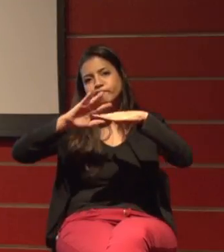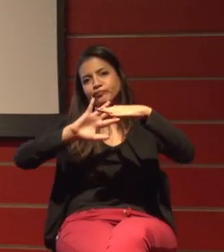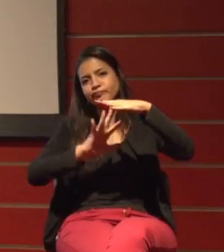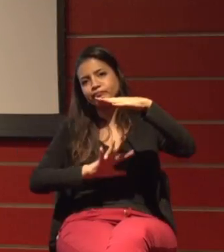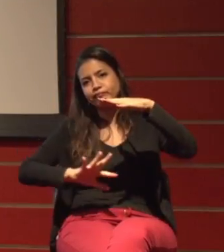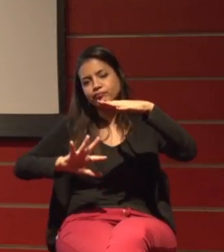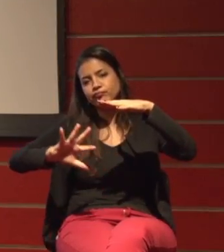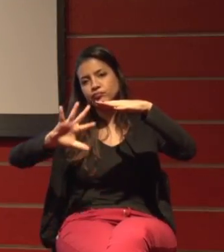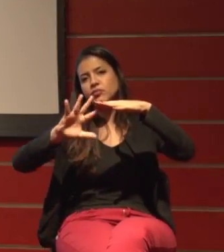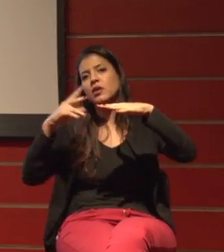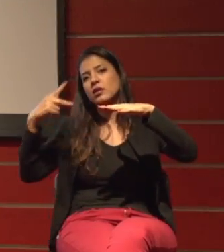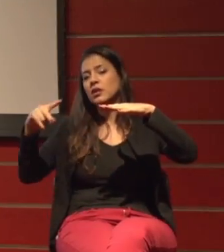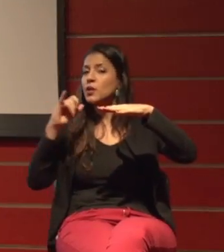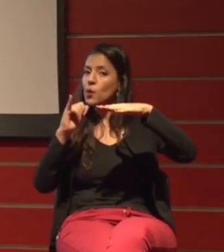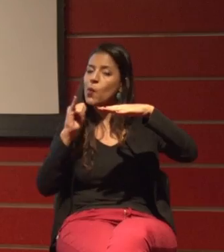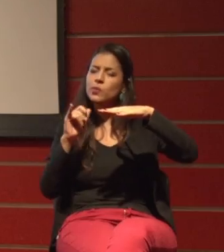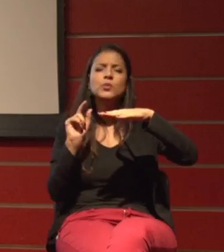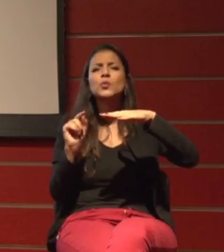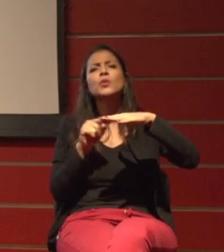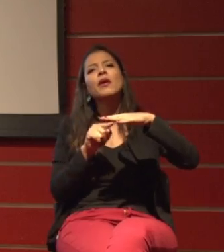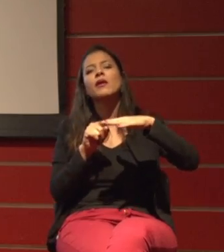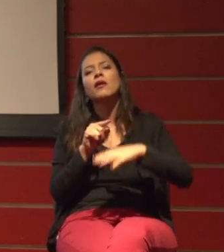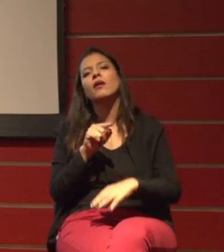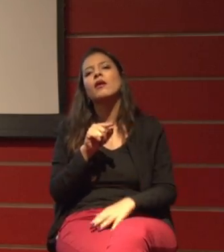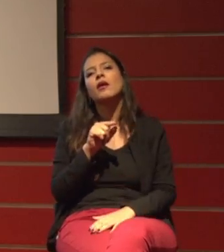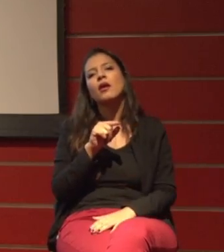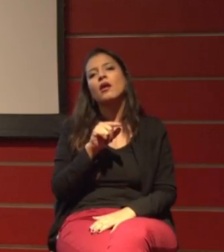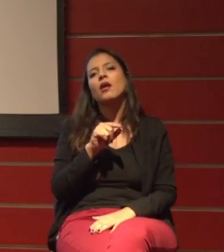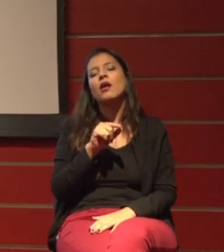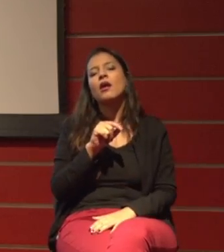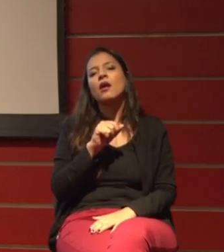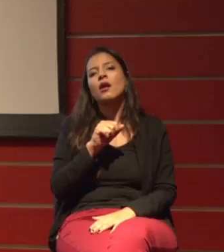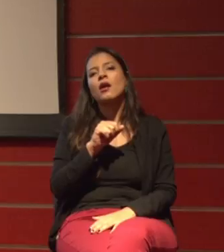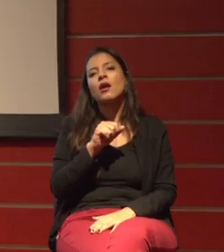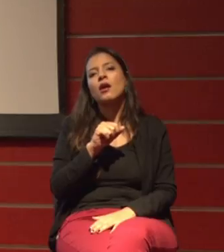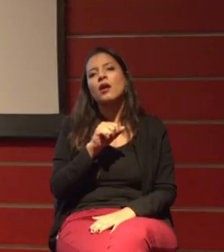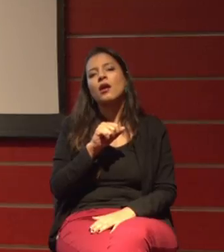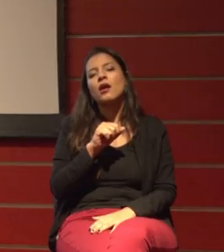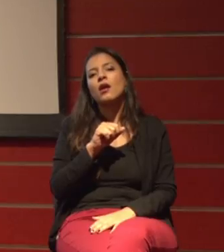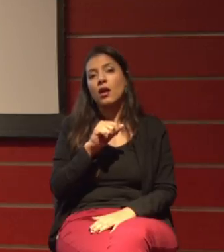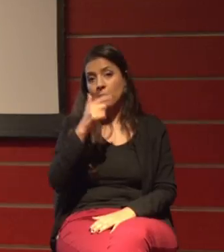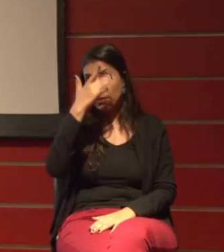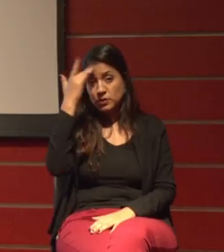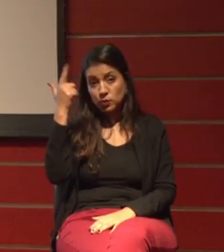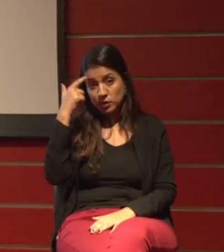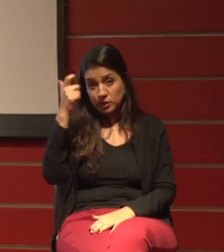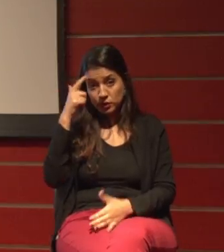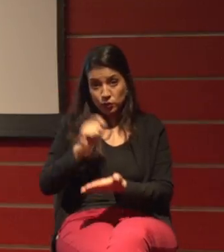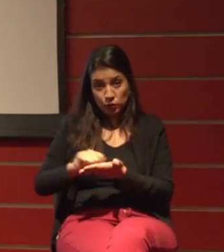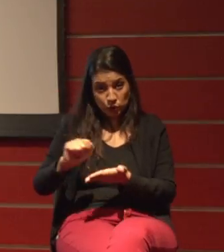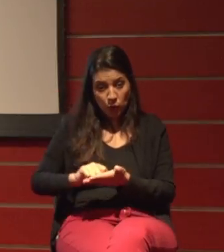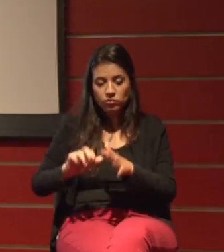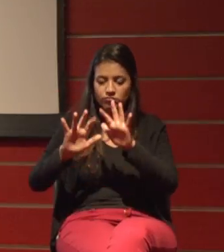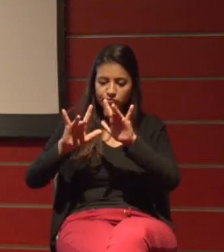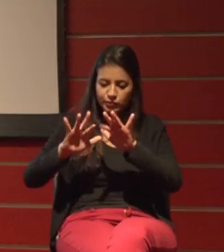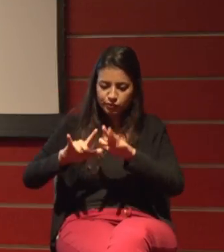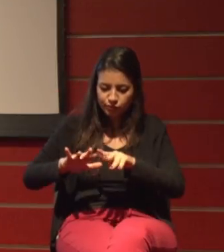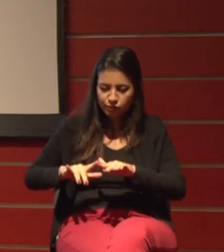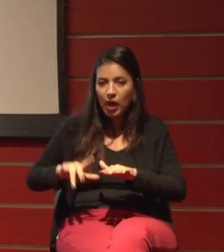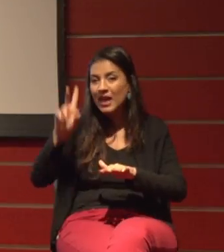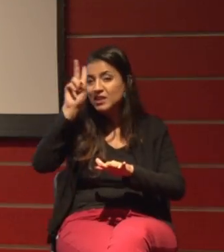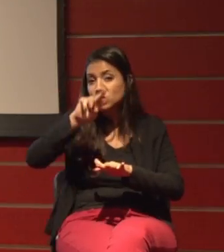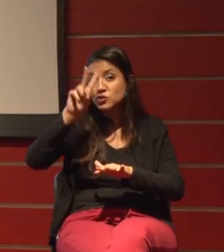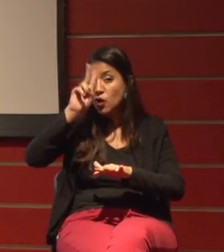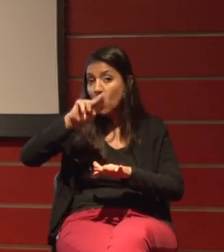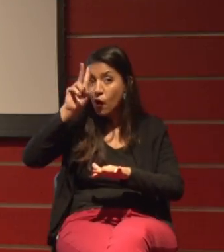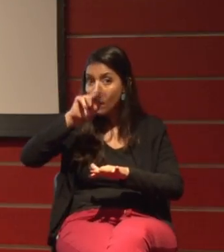através de alguns contos dele que é o escritor deve conceber sua obra conhecendo muito mais da história do